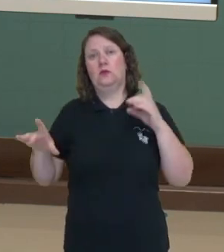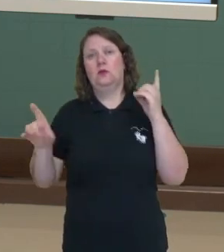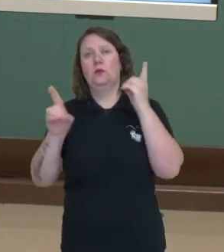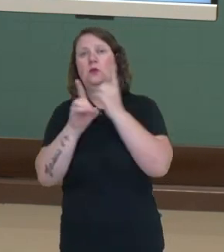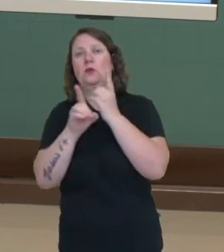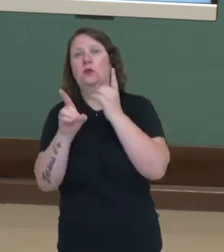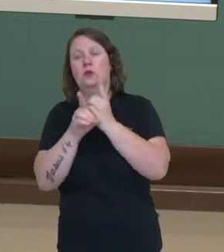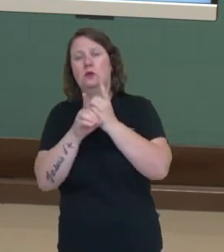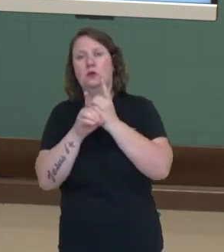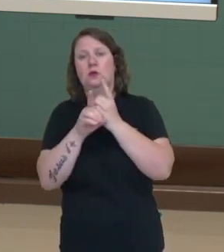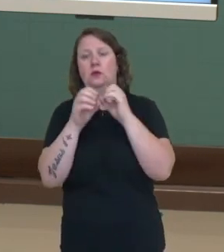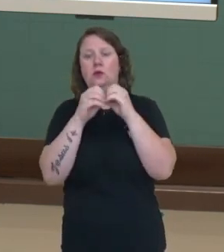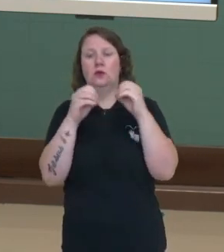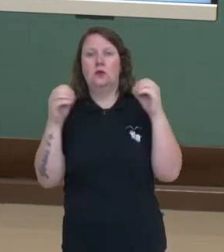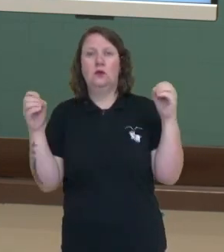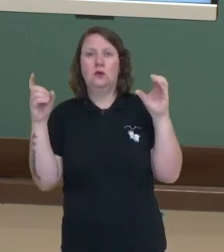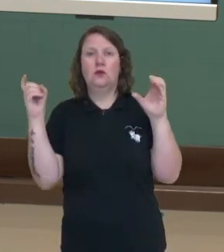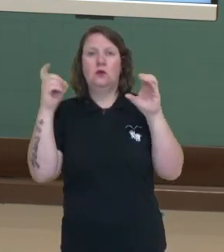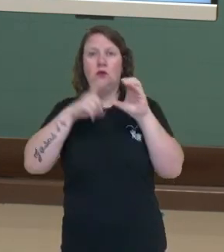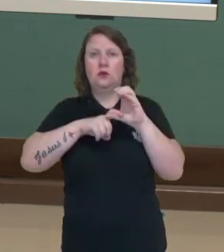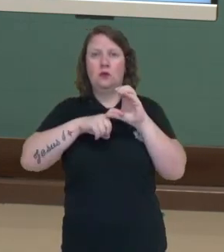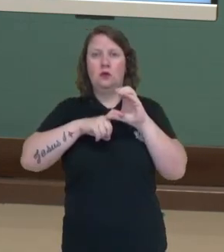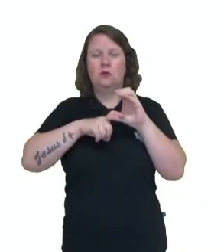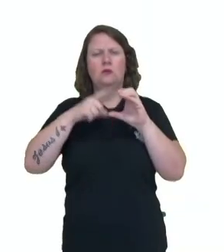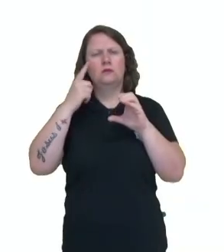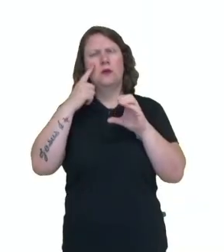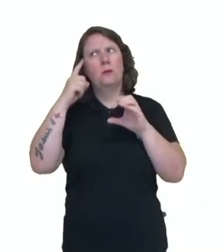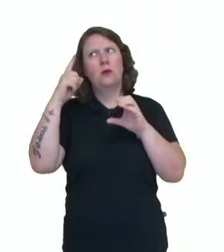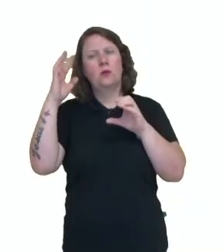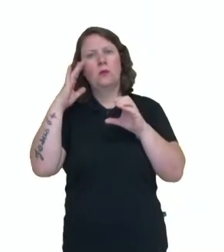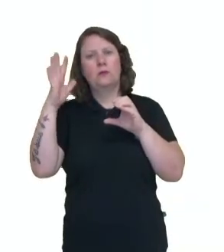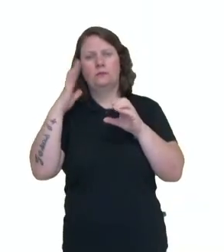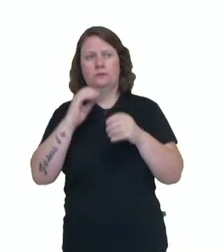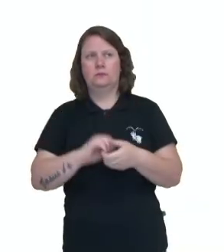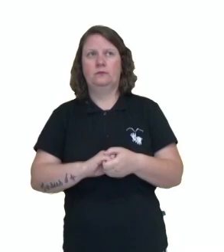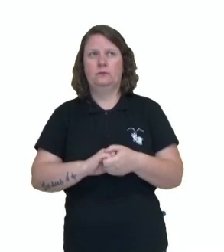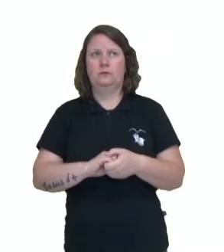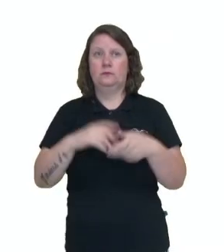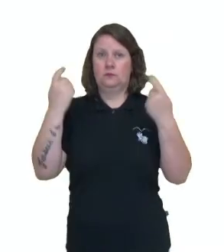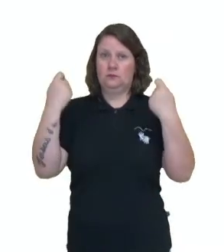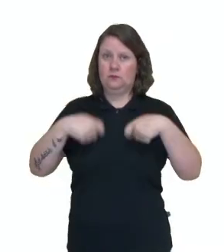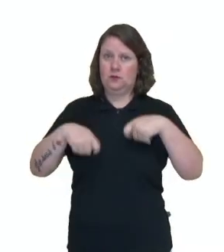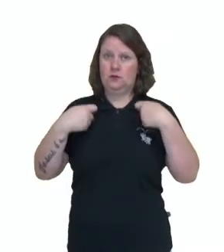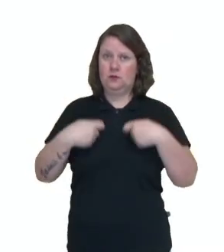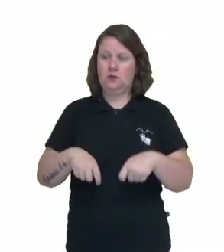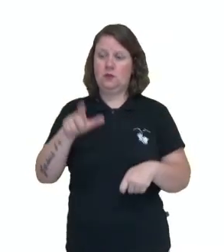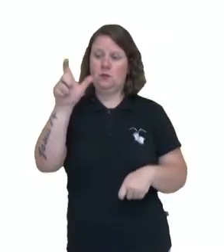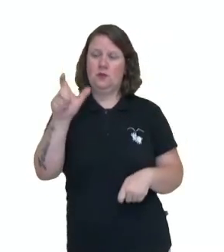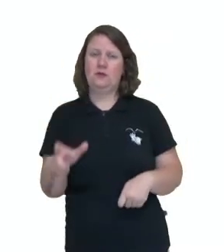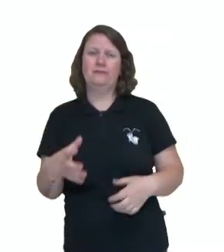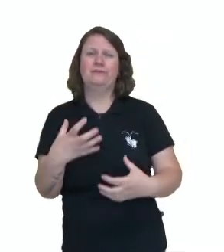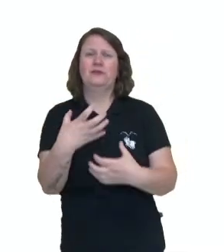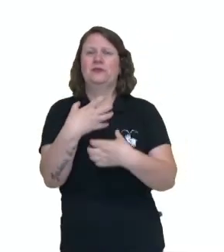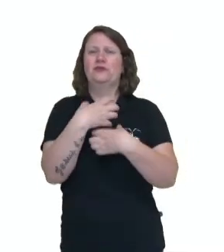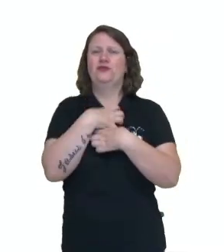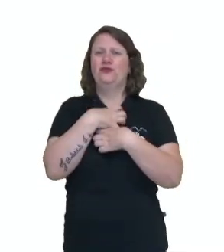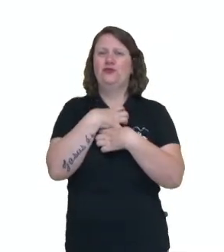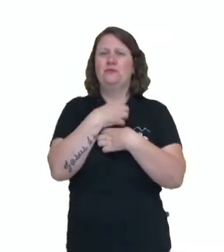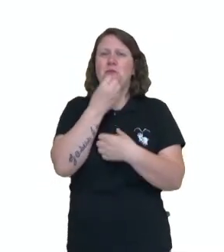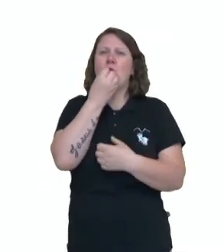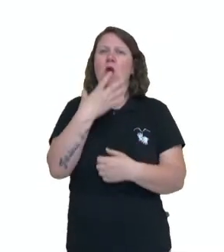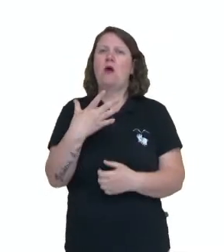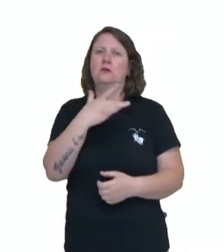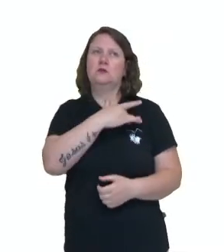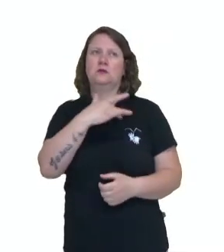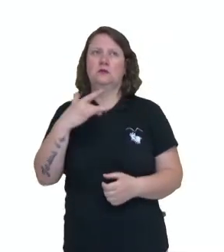uma oração subordinada, ela pode ser reduzida. É necessário a pessoa sentir-se bem com saúde. Notou